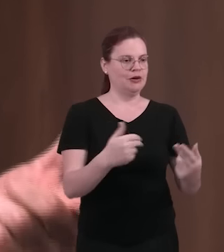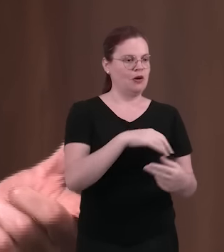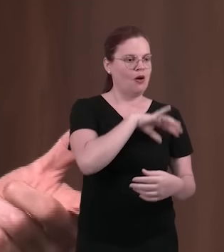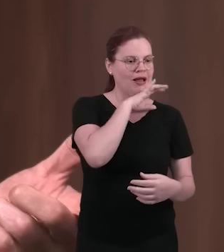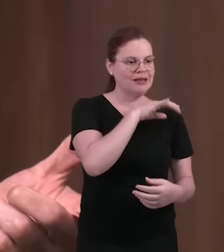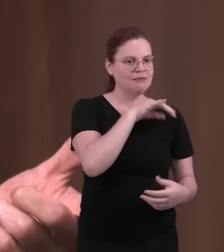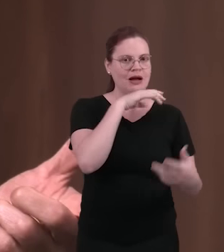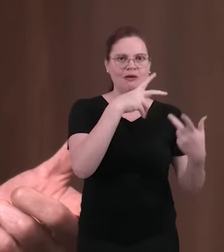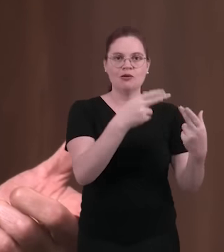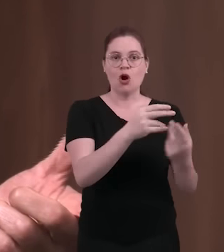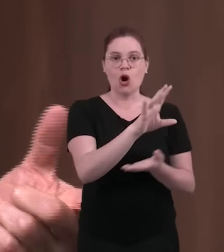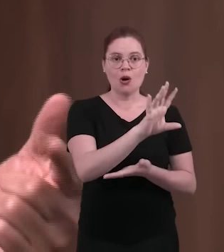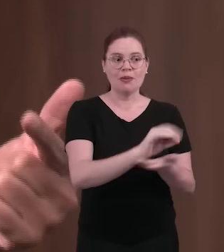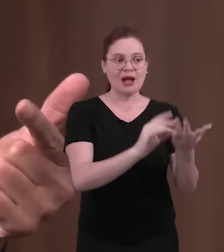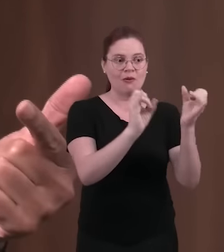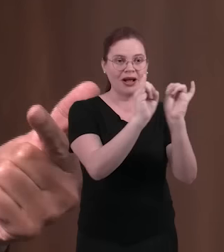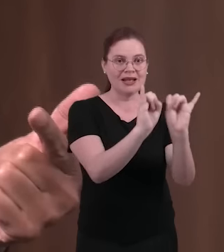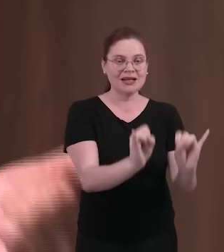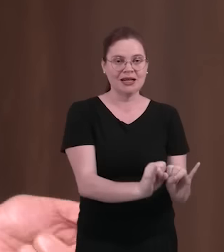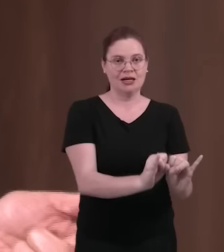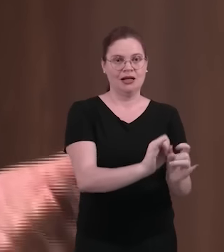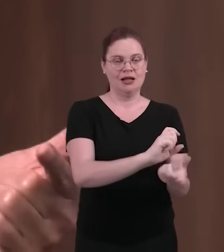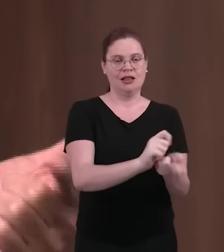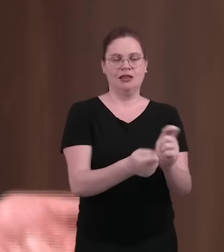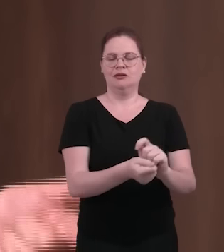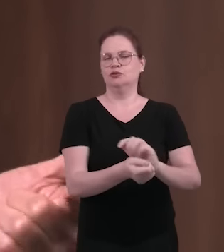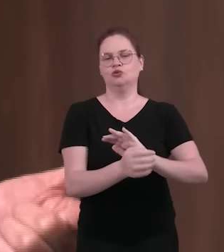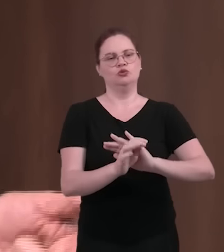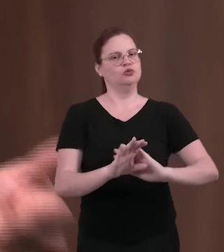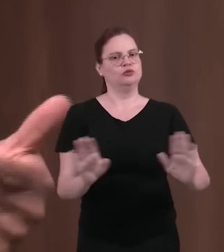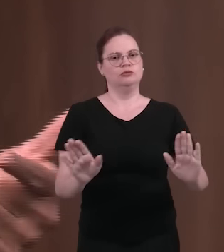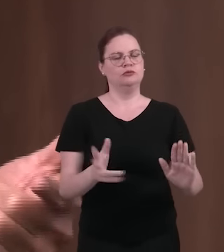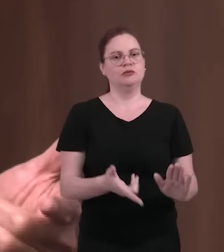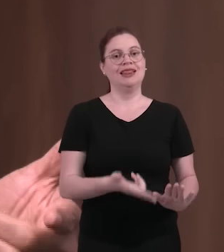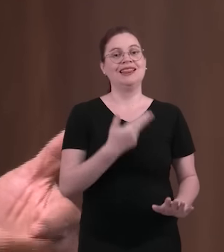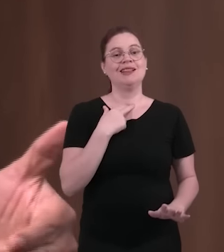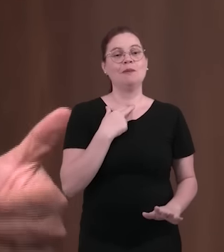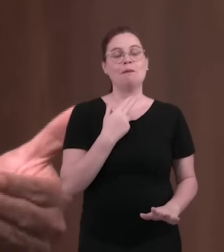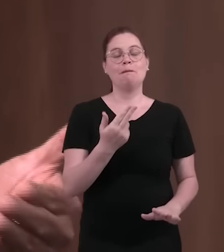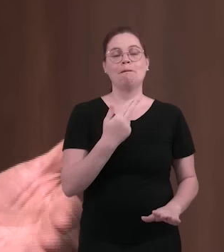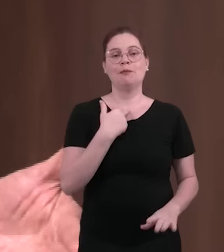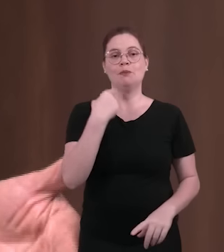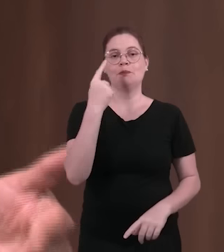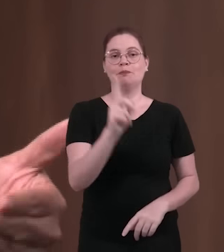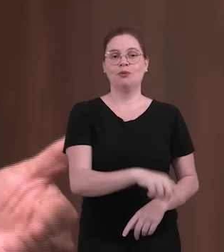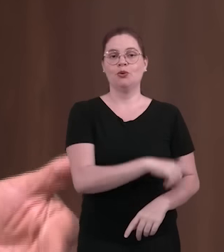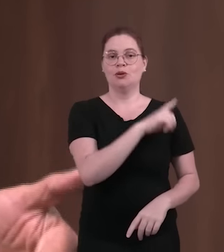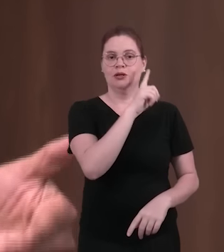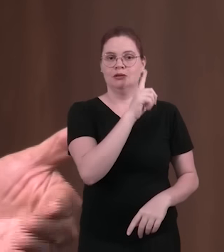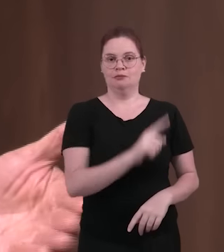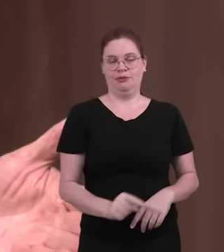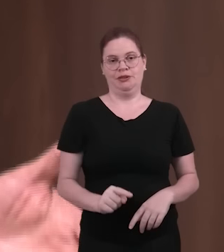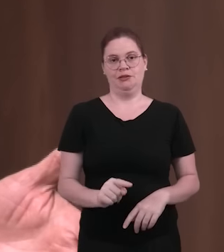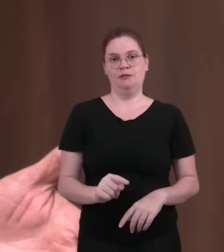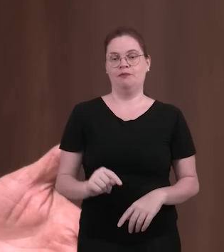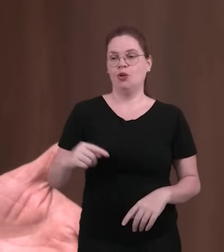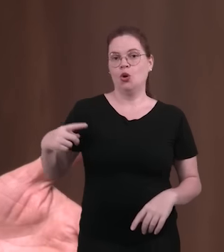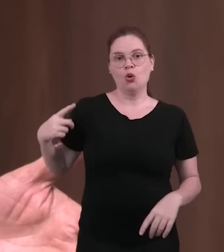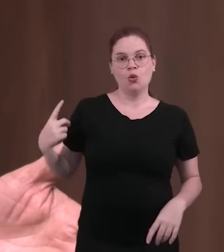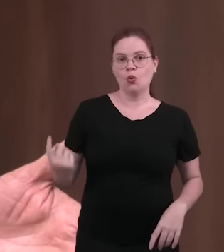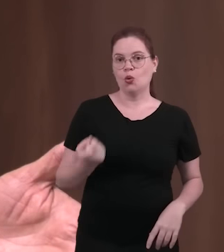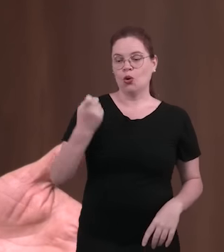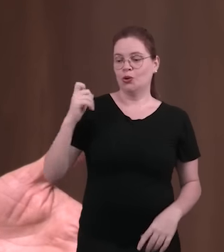primeiro mandamento é: temerás ao Senhor teu Deus, somente a Ele